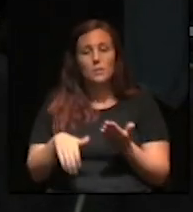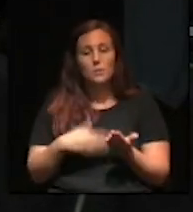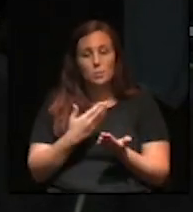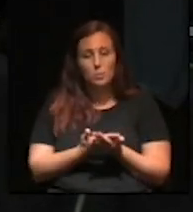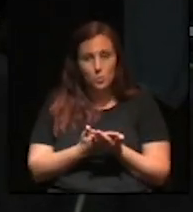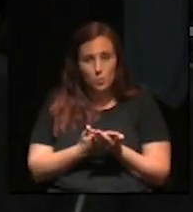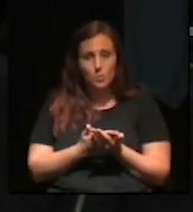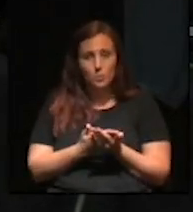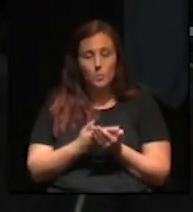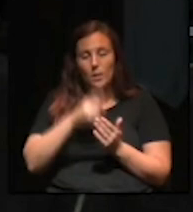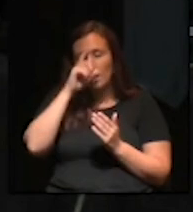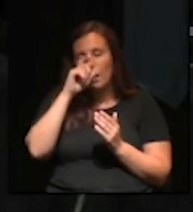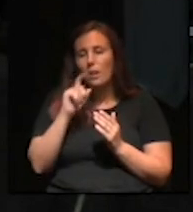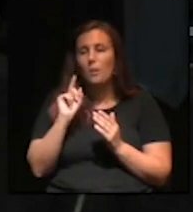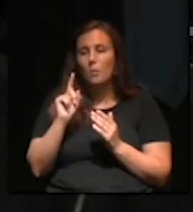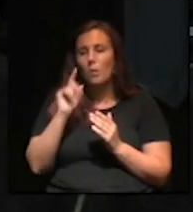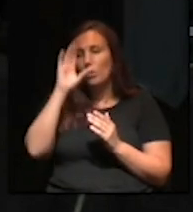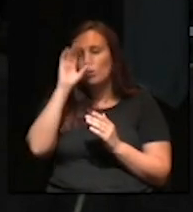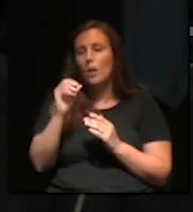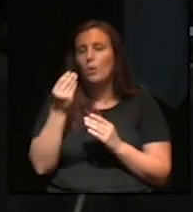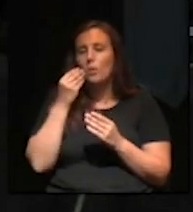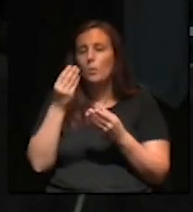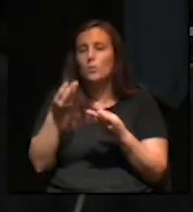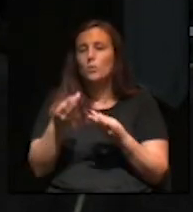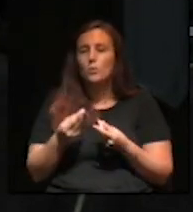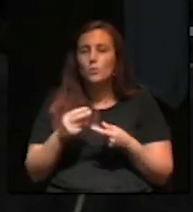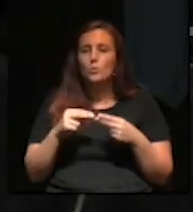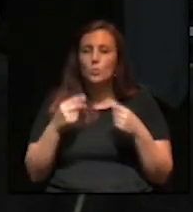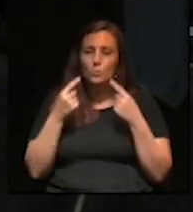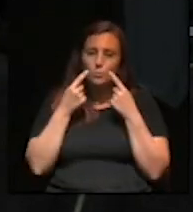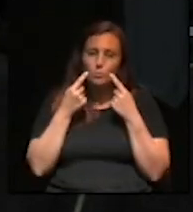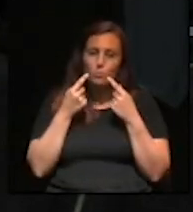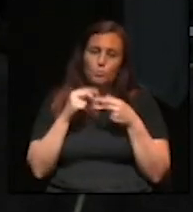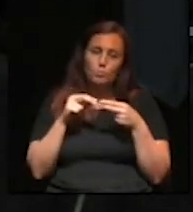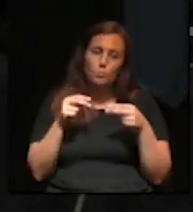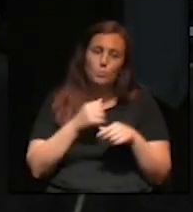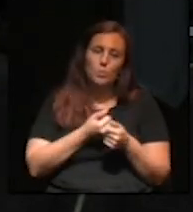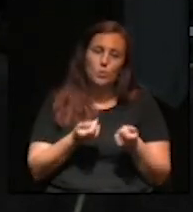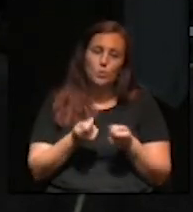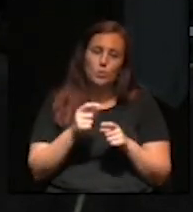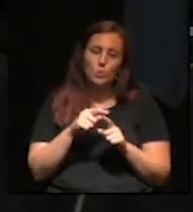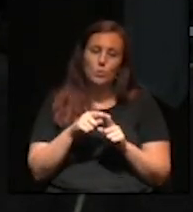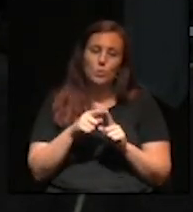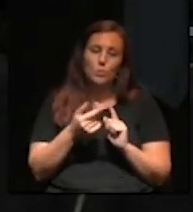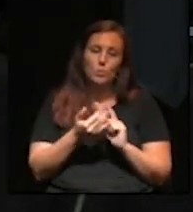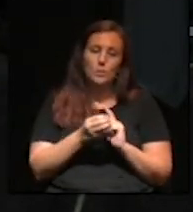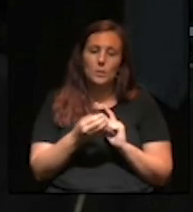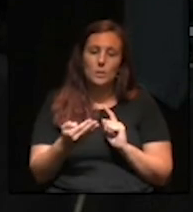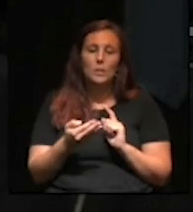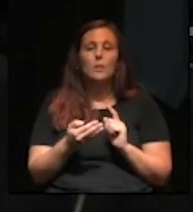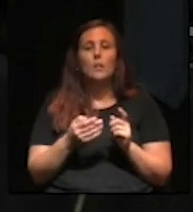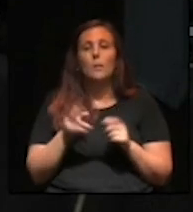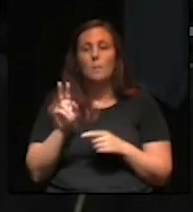proposta muito nos lembra o estado a que chegaram as contas da Câmara Municipal de Lisboa em 2007 sob gestão do PSD e, já